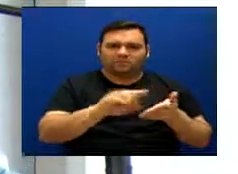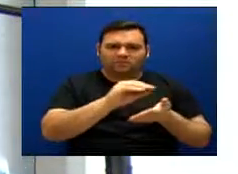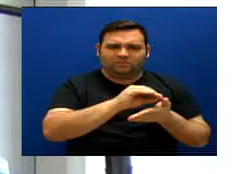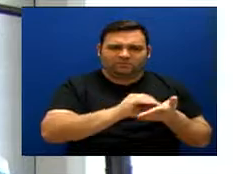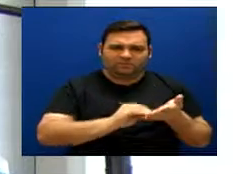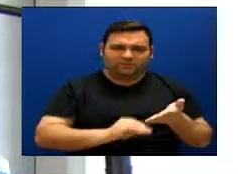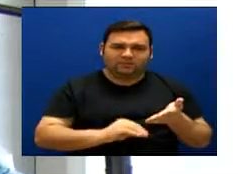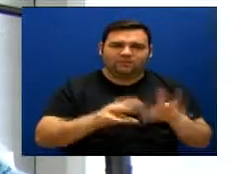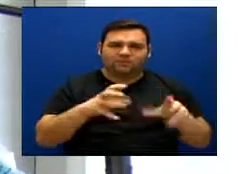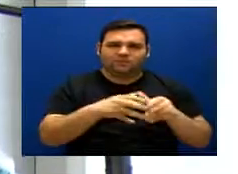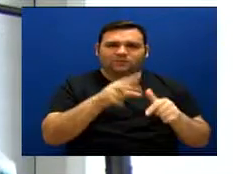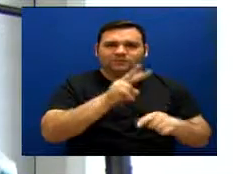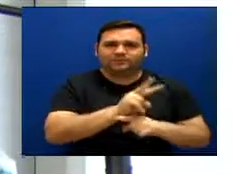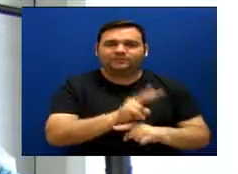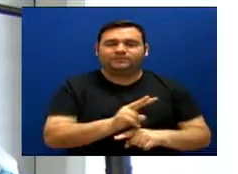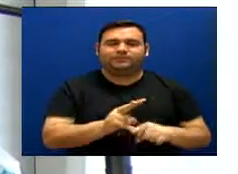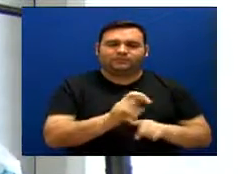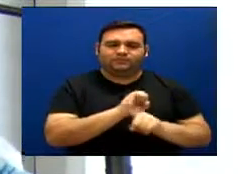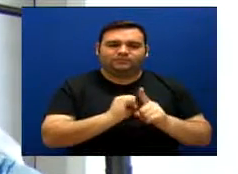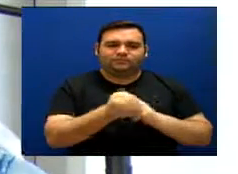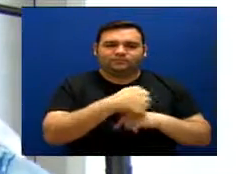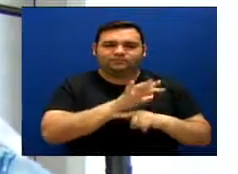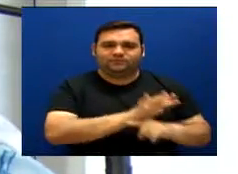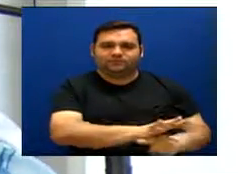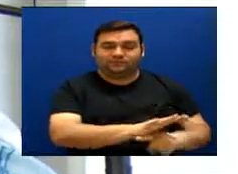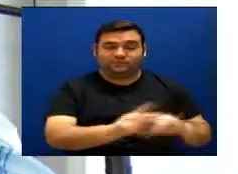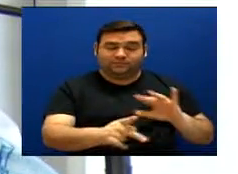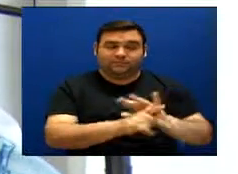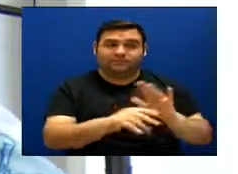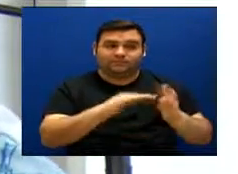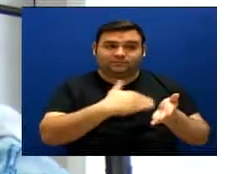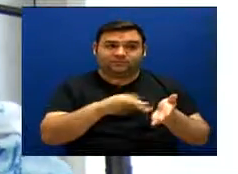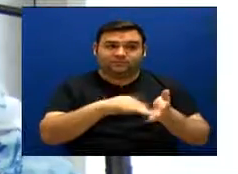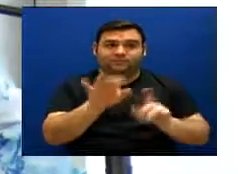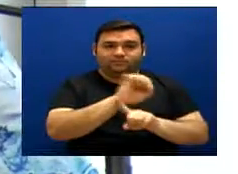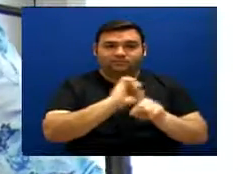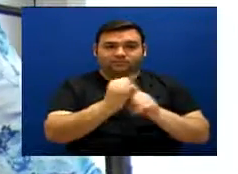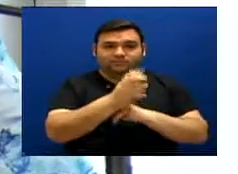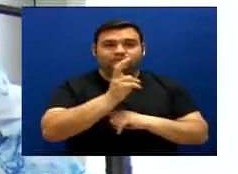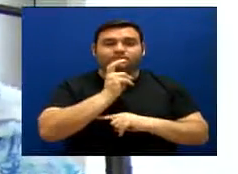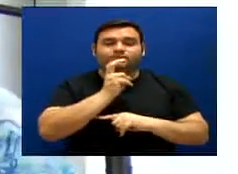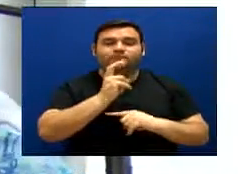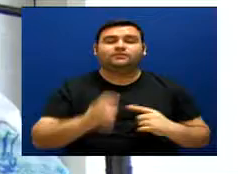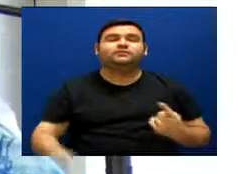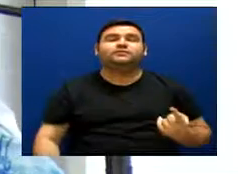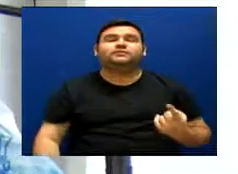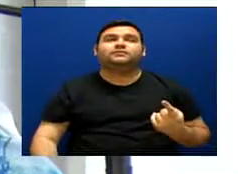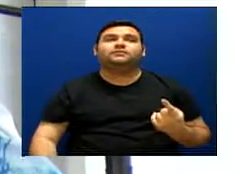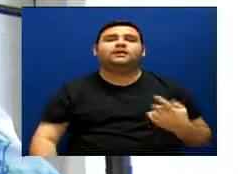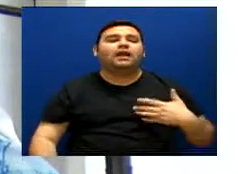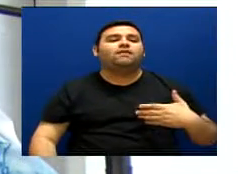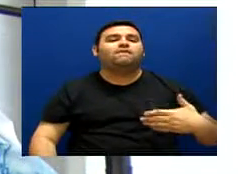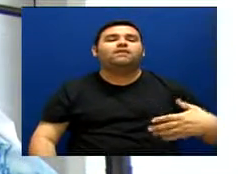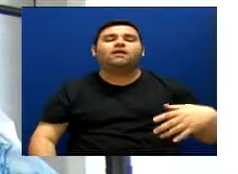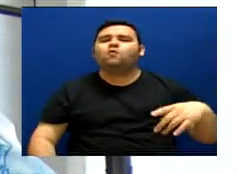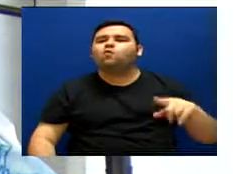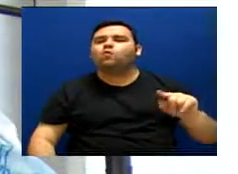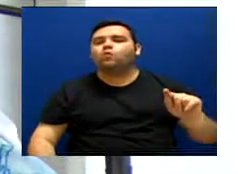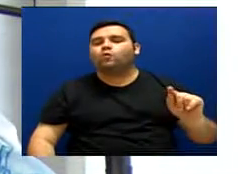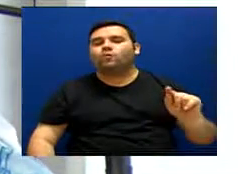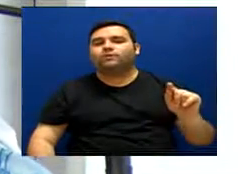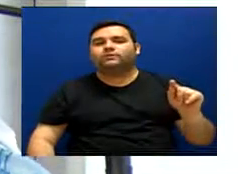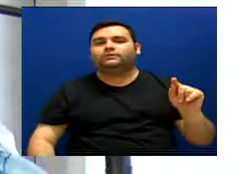de vigilância socioassistencial da Secretaria de Assistência Social de Sorocaba, serão